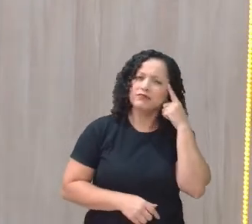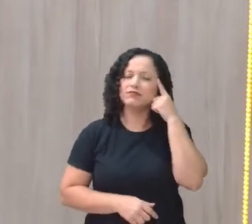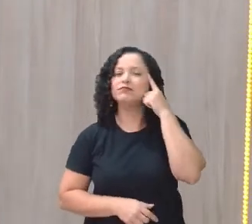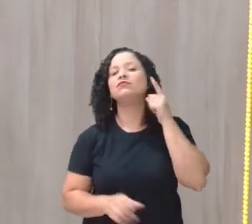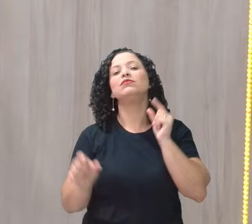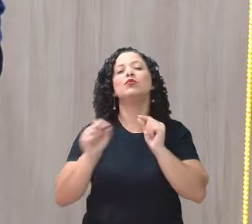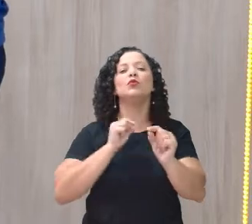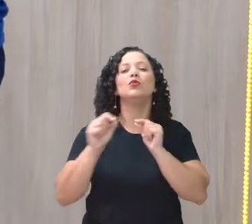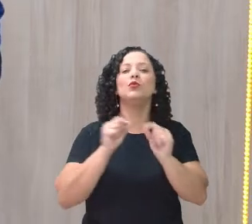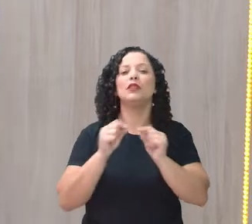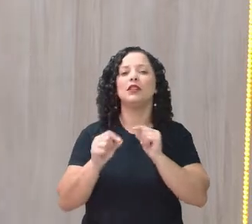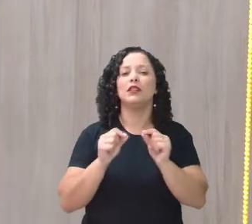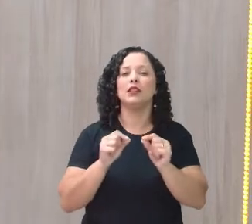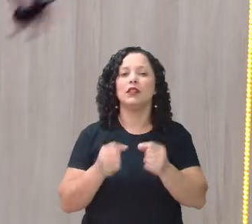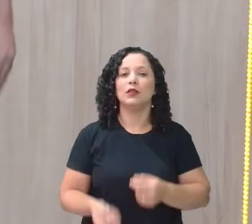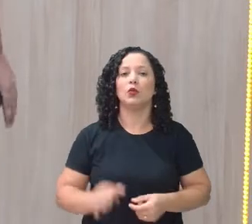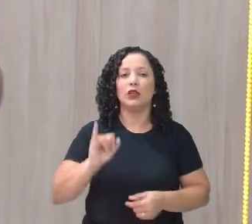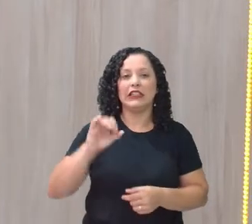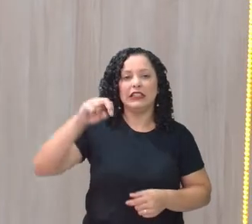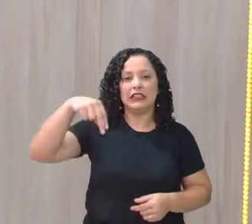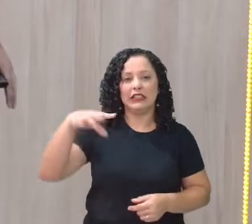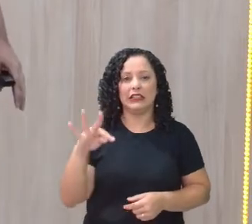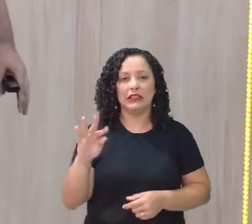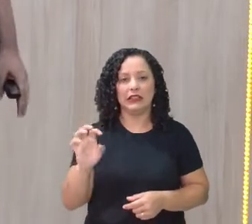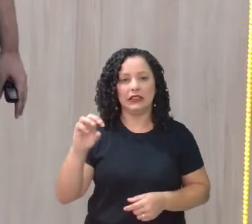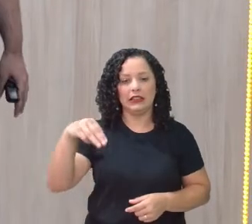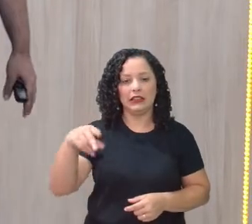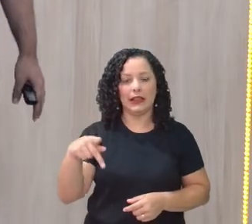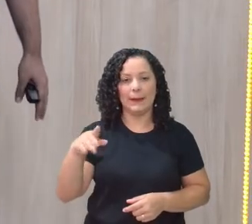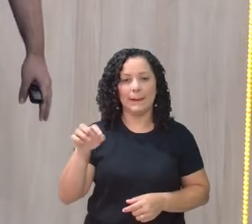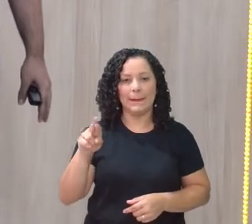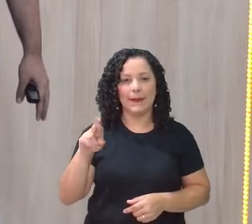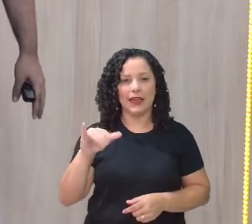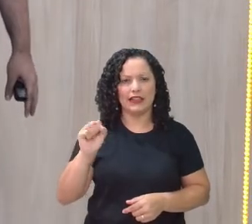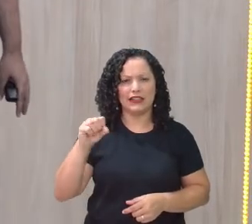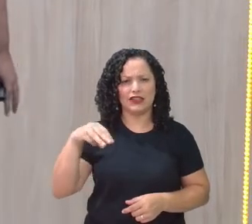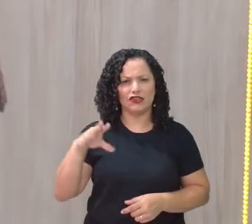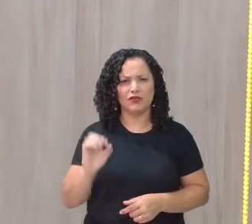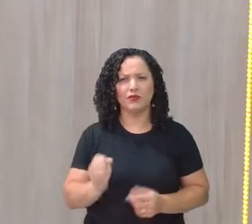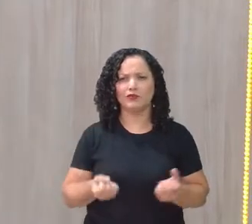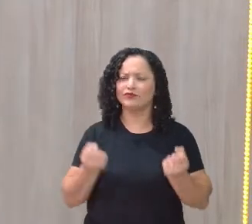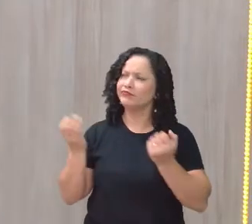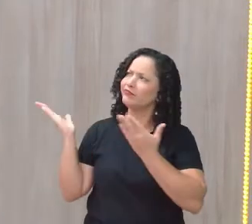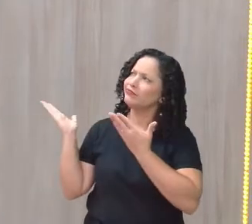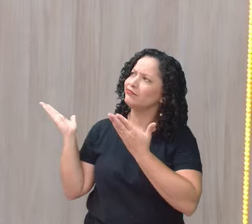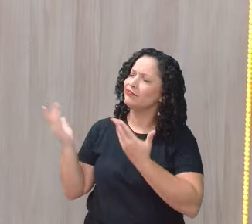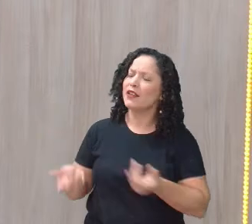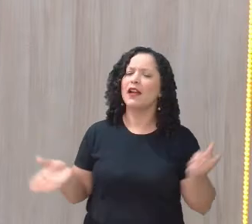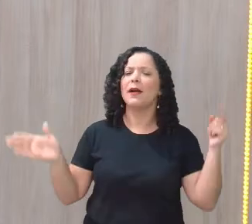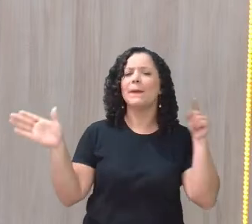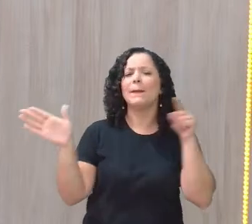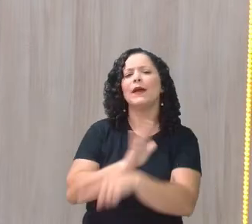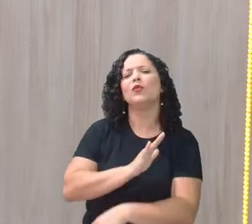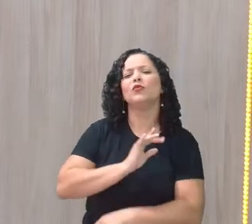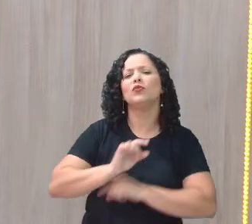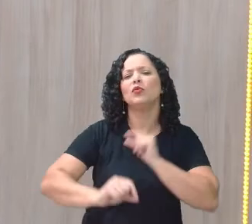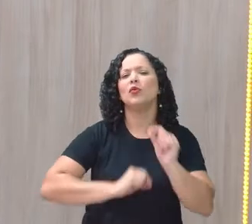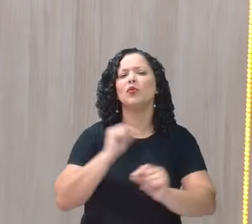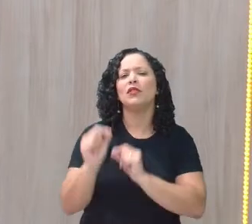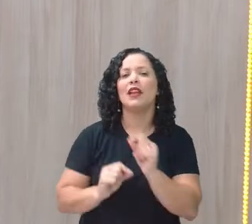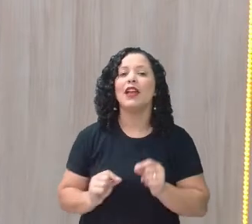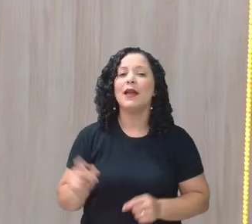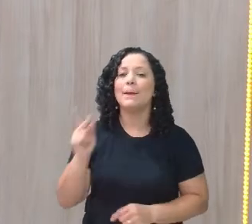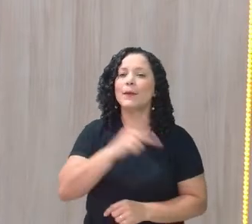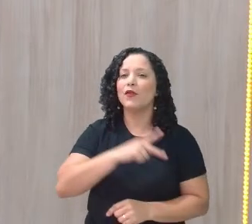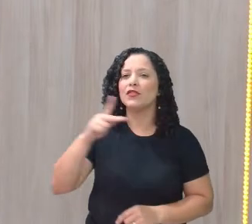da questão do intemperismo. Ela me questionou, essa questão que está na sua tela, ela disse assim, ó, professor, a